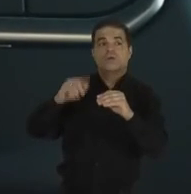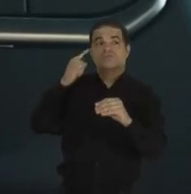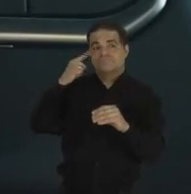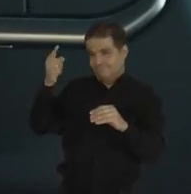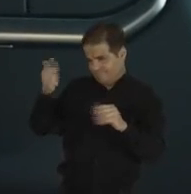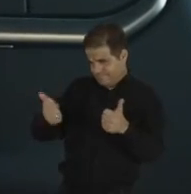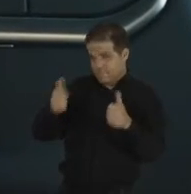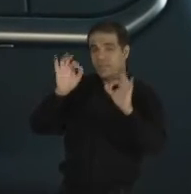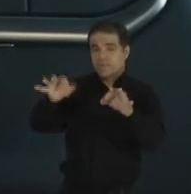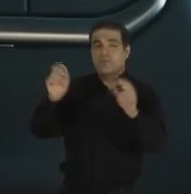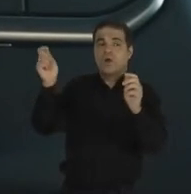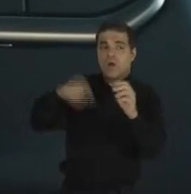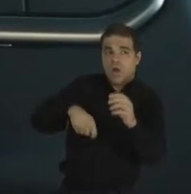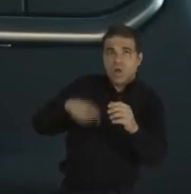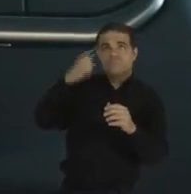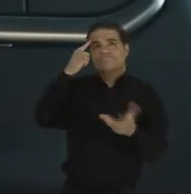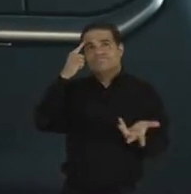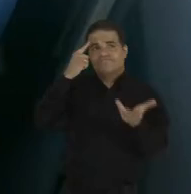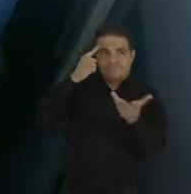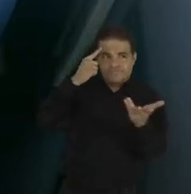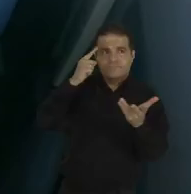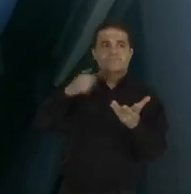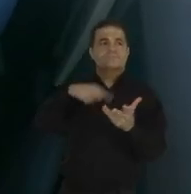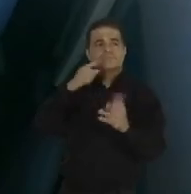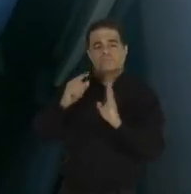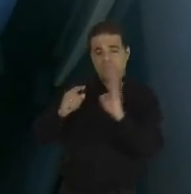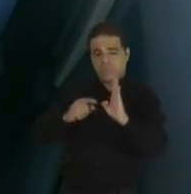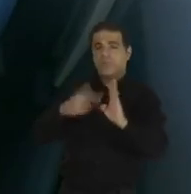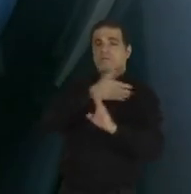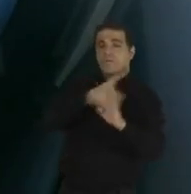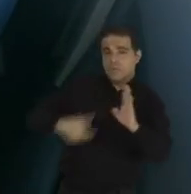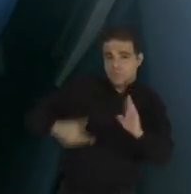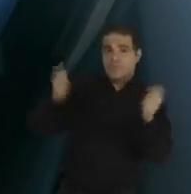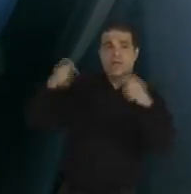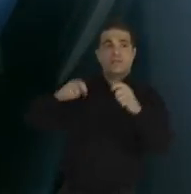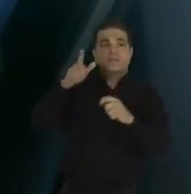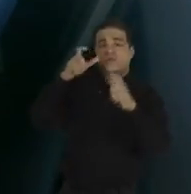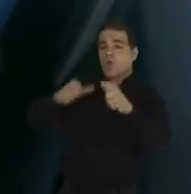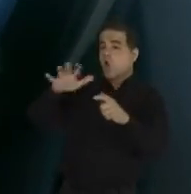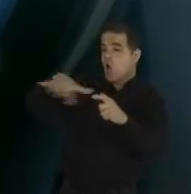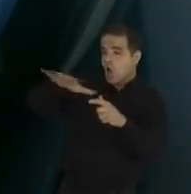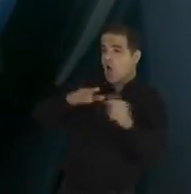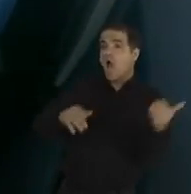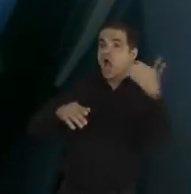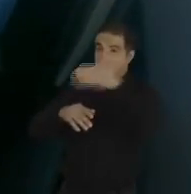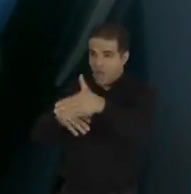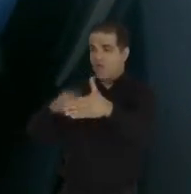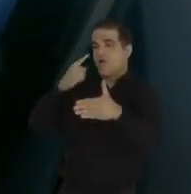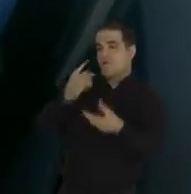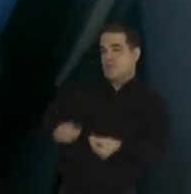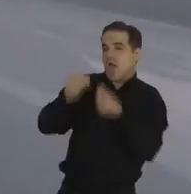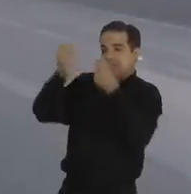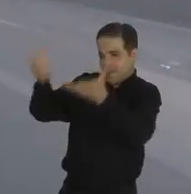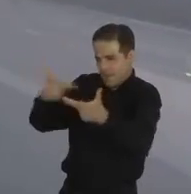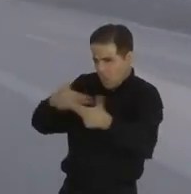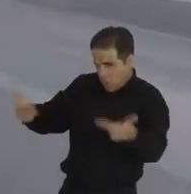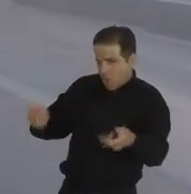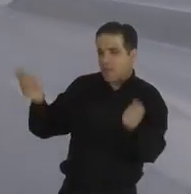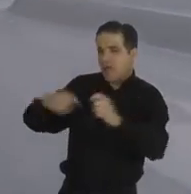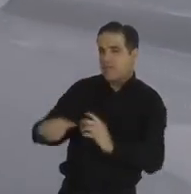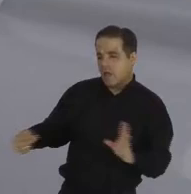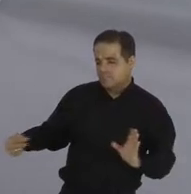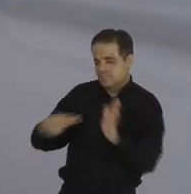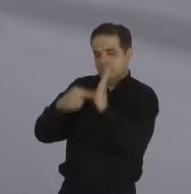veículo está no pátio Mas você também tem conveniência de meditação de recarga pública e tem uma lá no local onde a gente vai fazer Nossa entrega